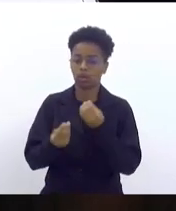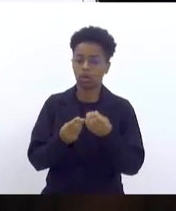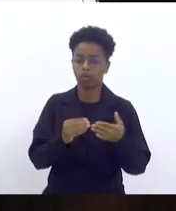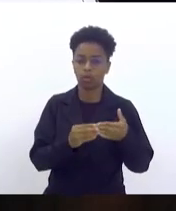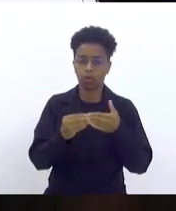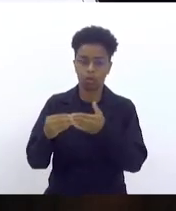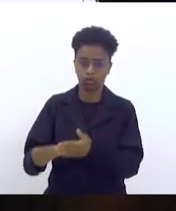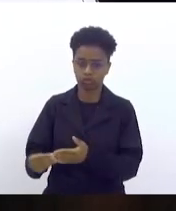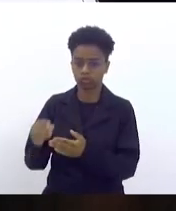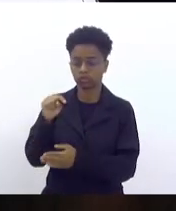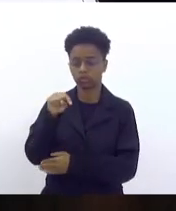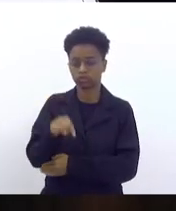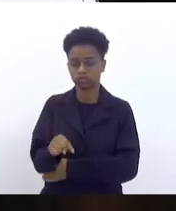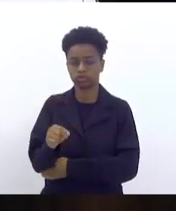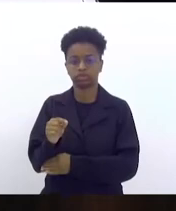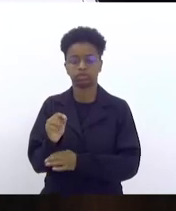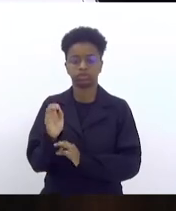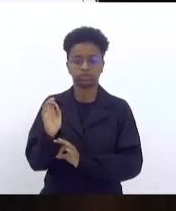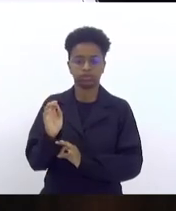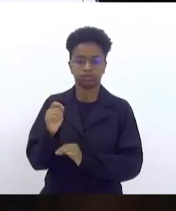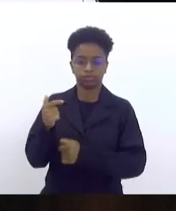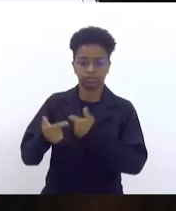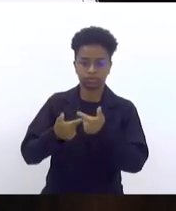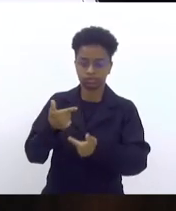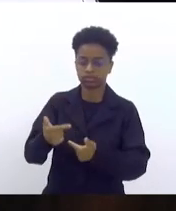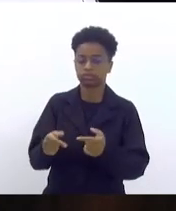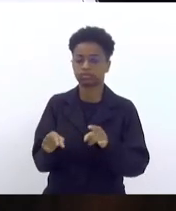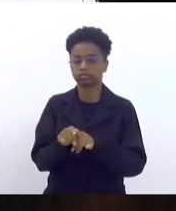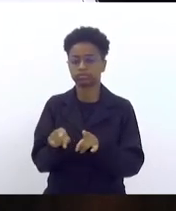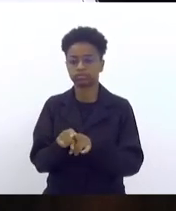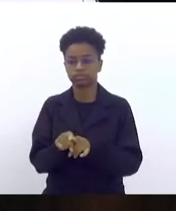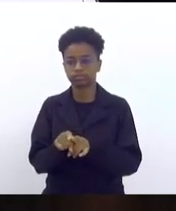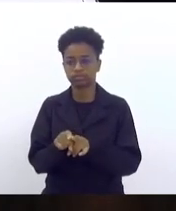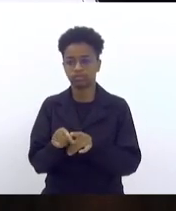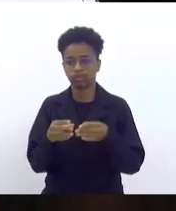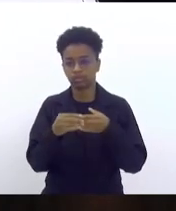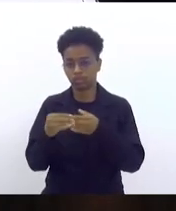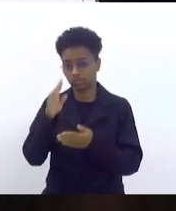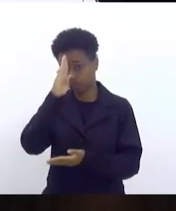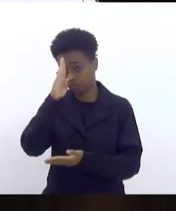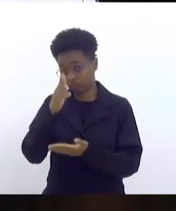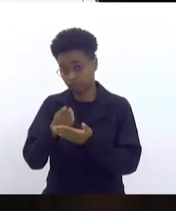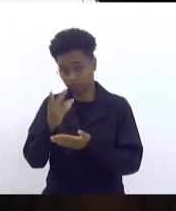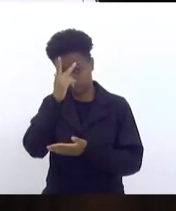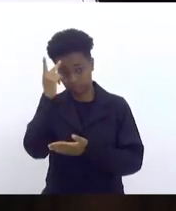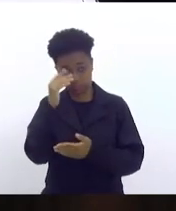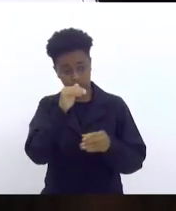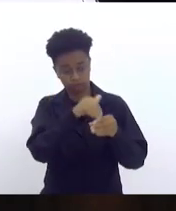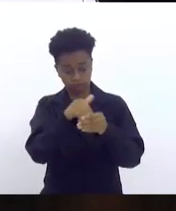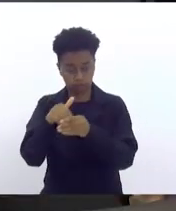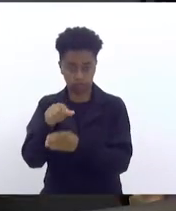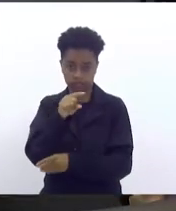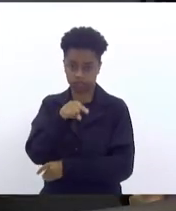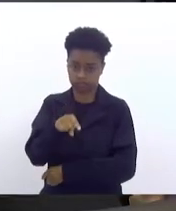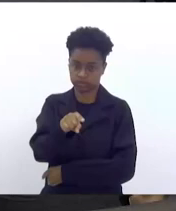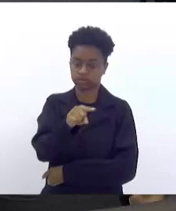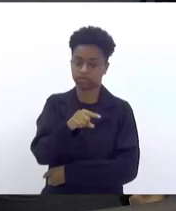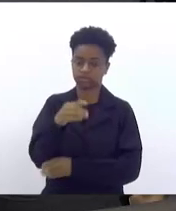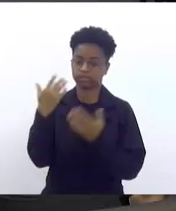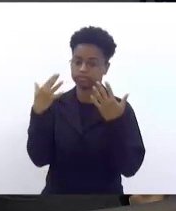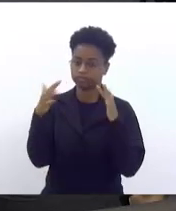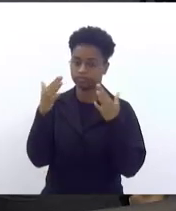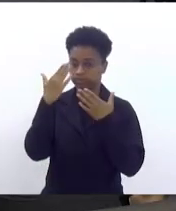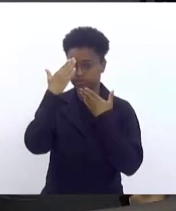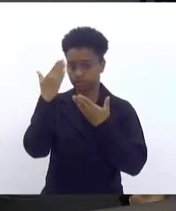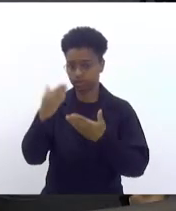excelência é um mandato e conduz a confiança do voto que recebeu da população Fluminense Parabéns deputado